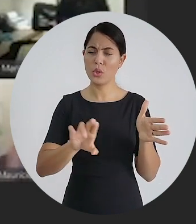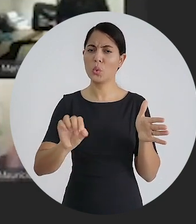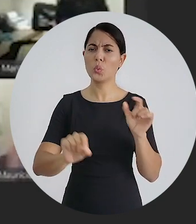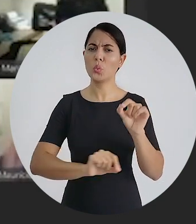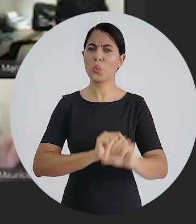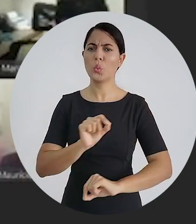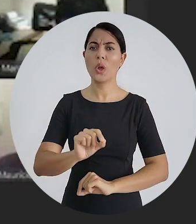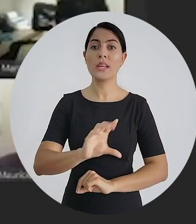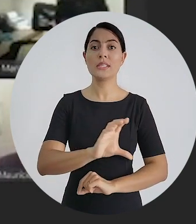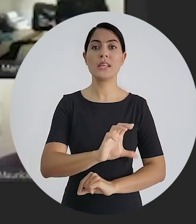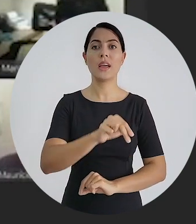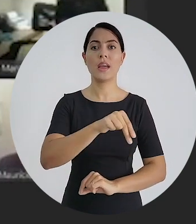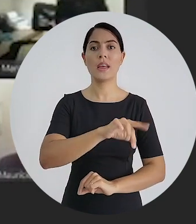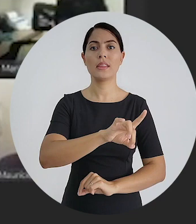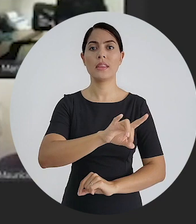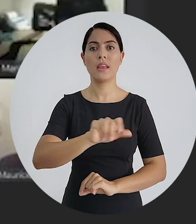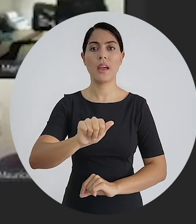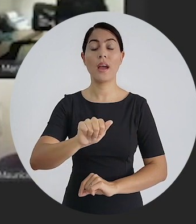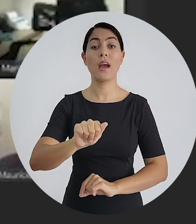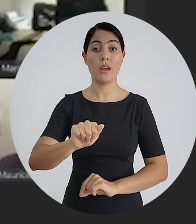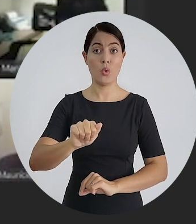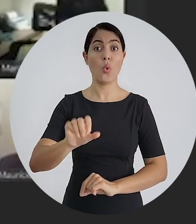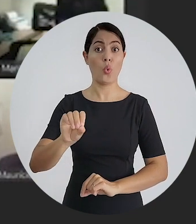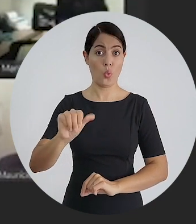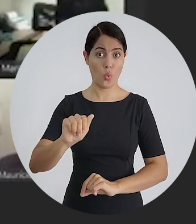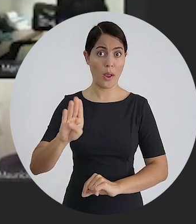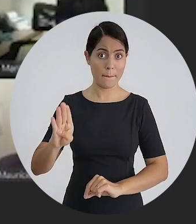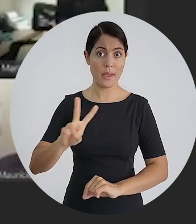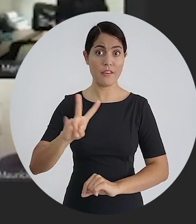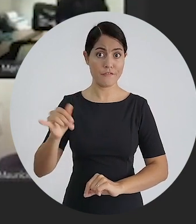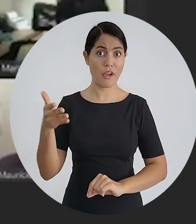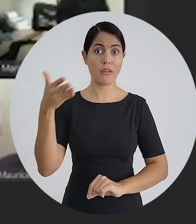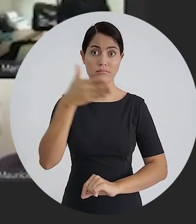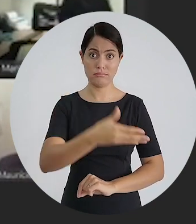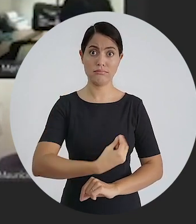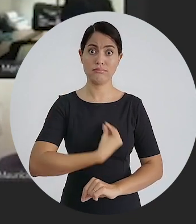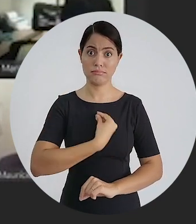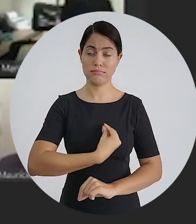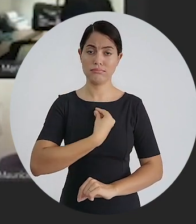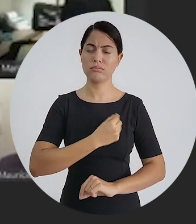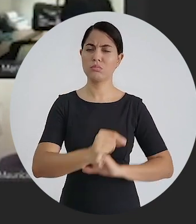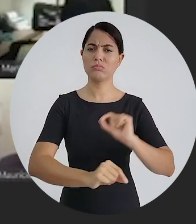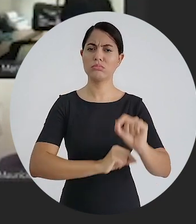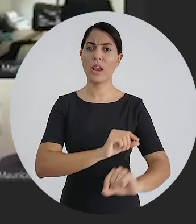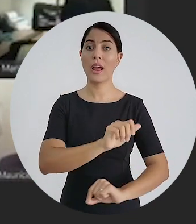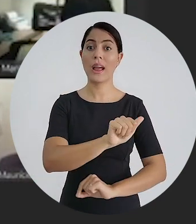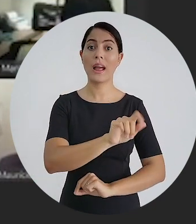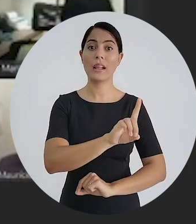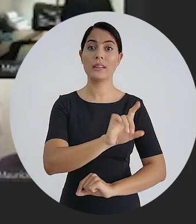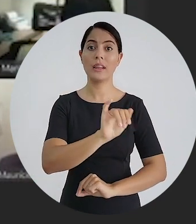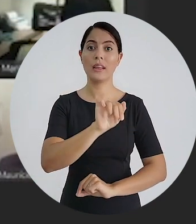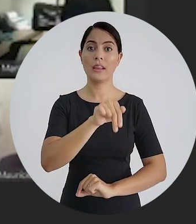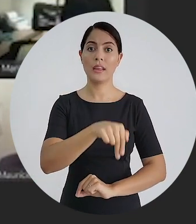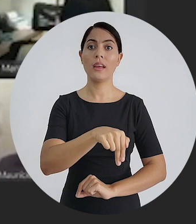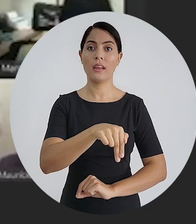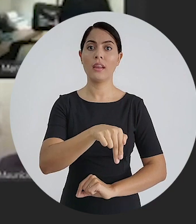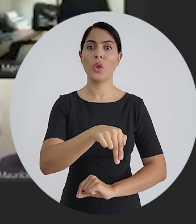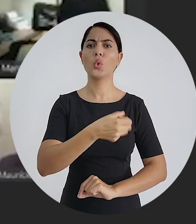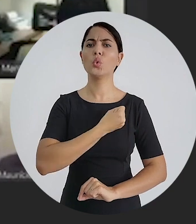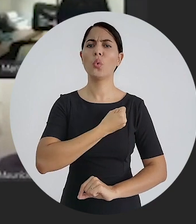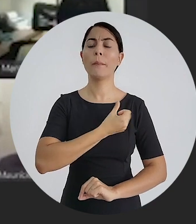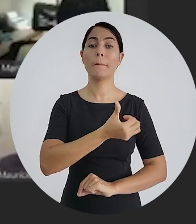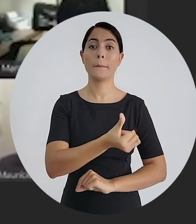Conselho Federal que a OAB se habilite na condição de amicus curiae, agora na ação direta de